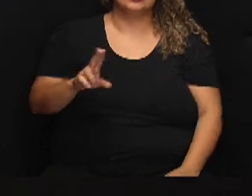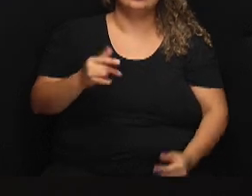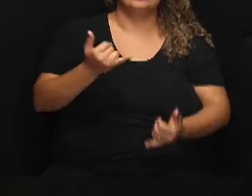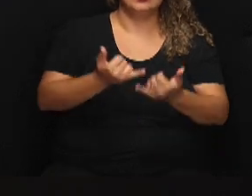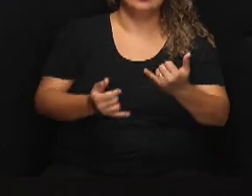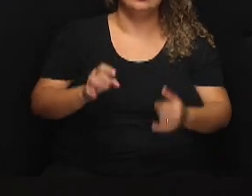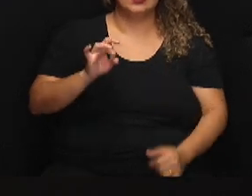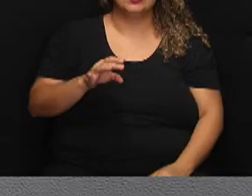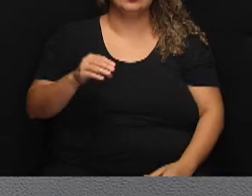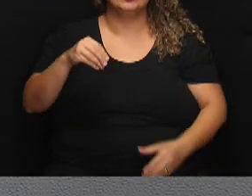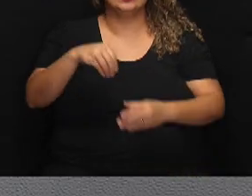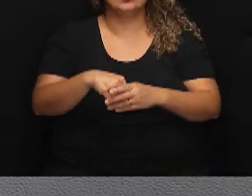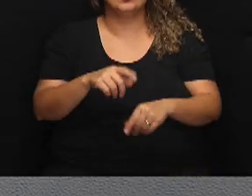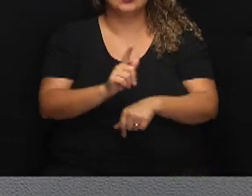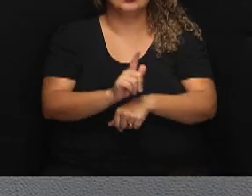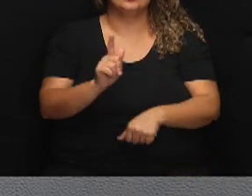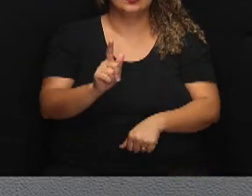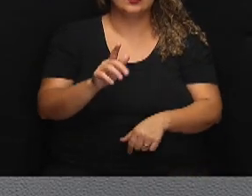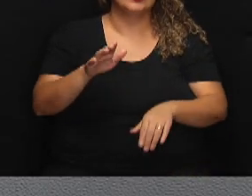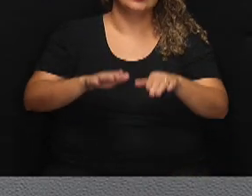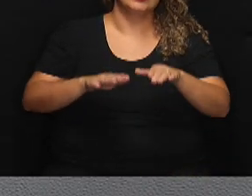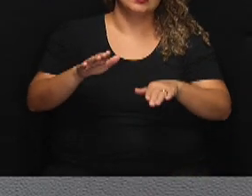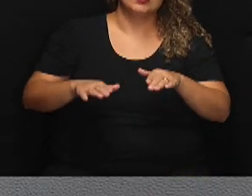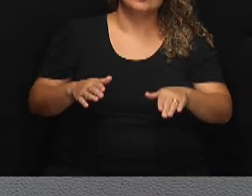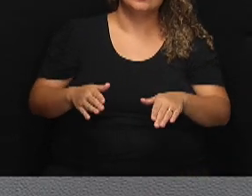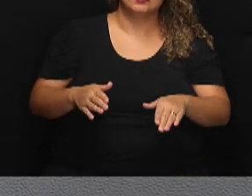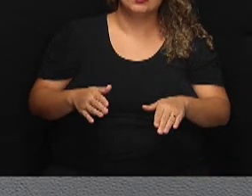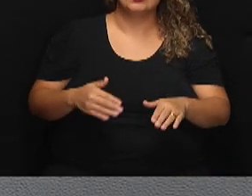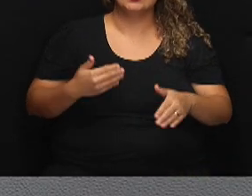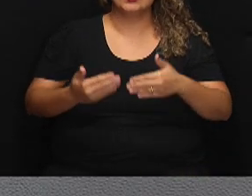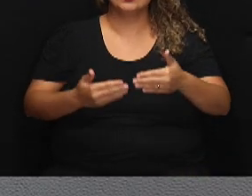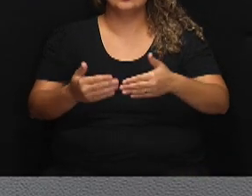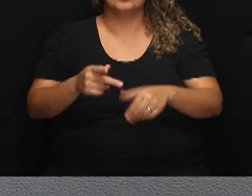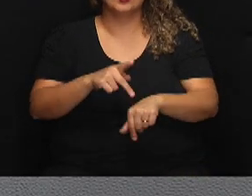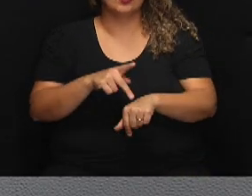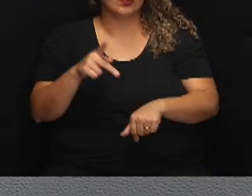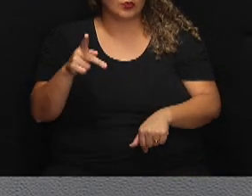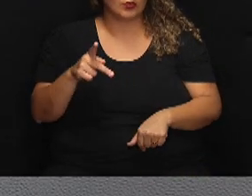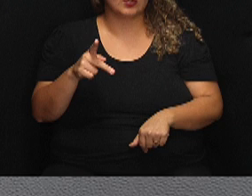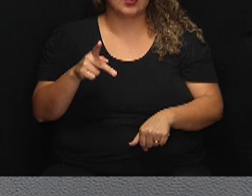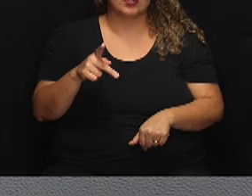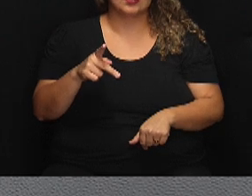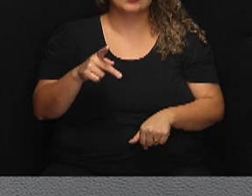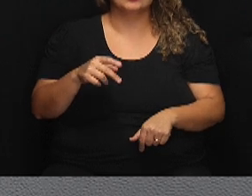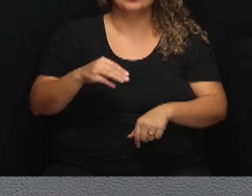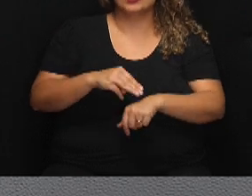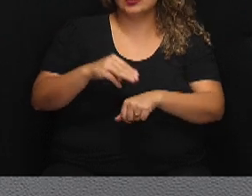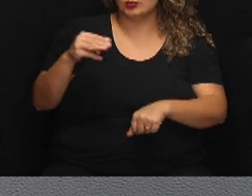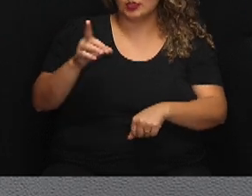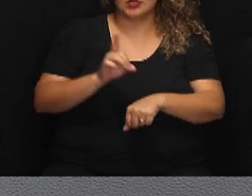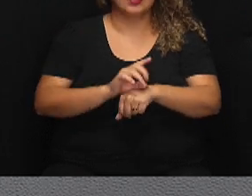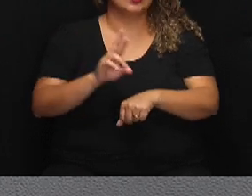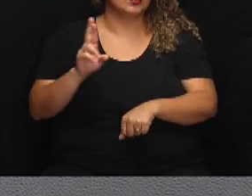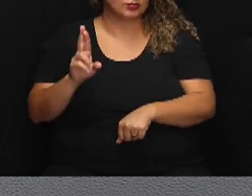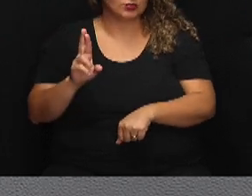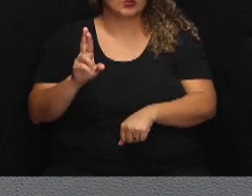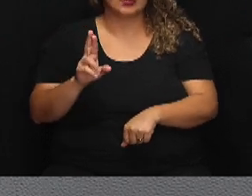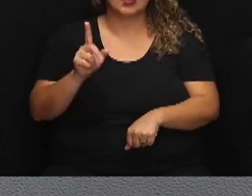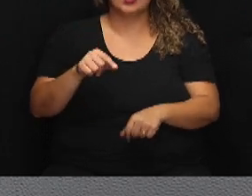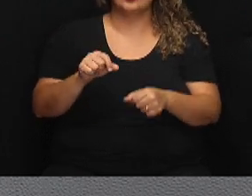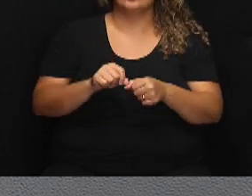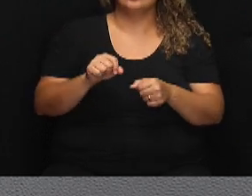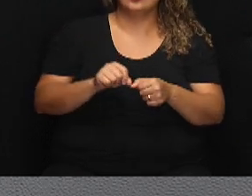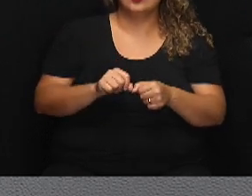para quem está na graduação. E muitas vezes esse processo da pós-graduação, né, do mestrado, do doutorado, ele é feito de